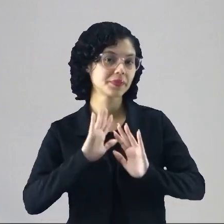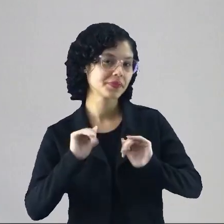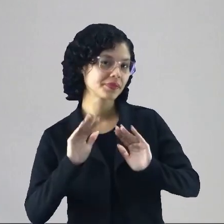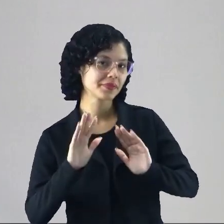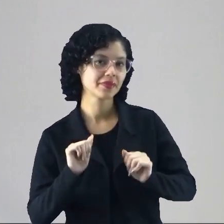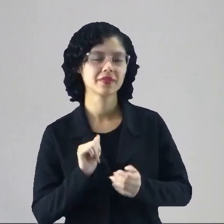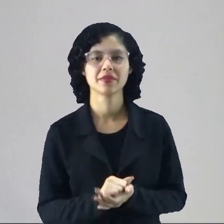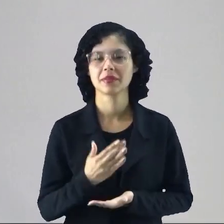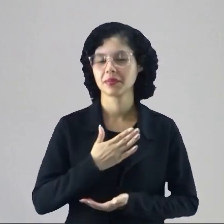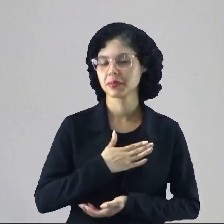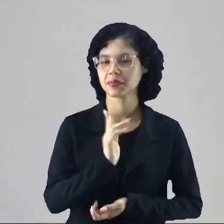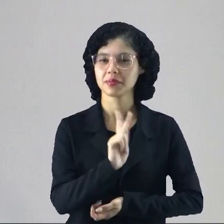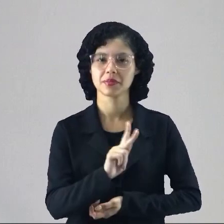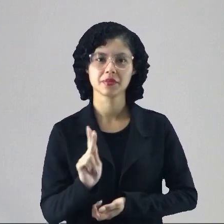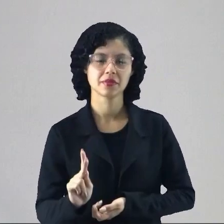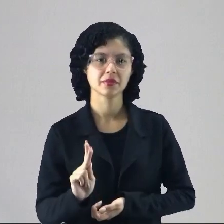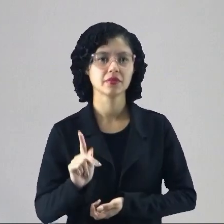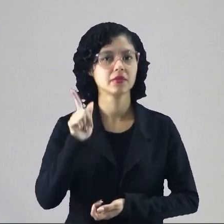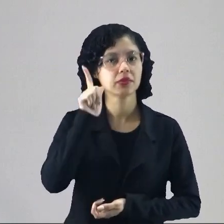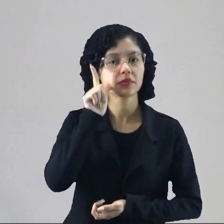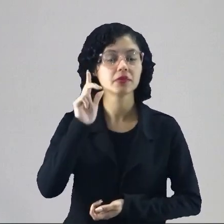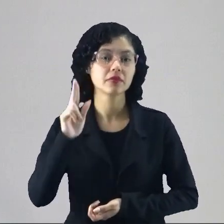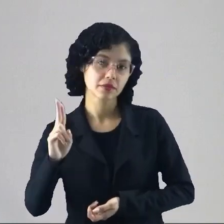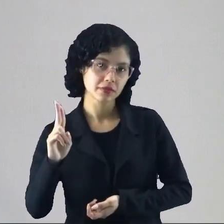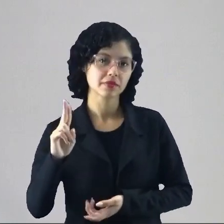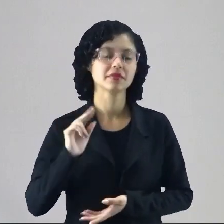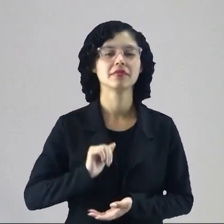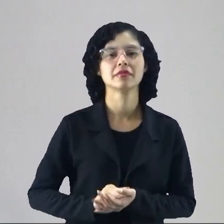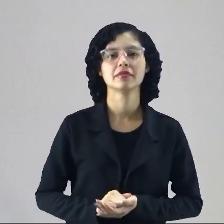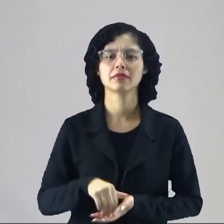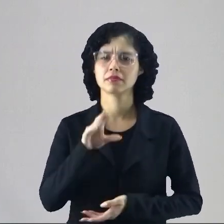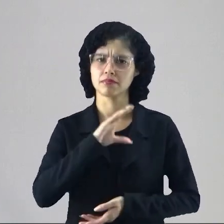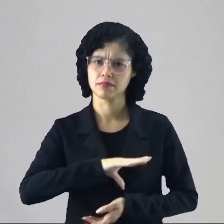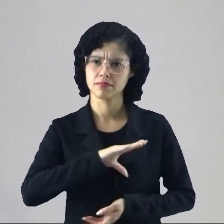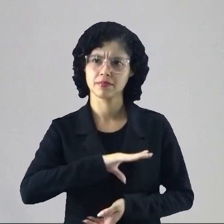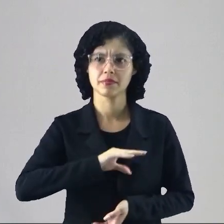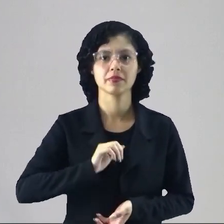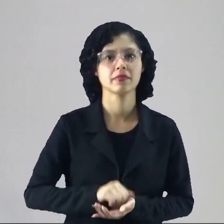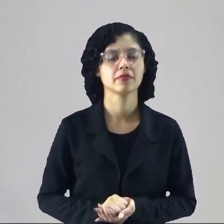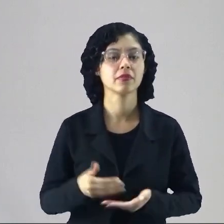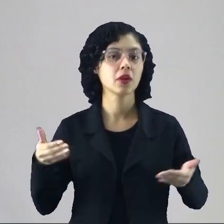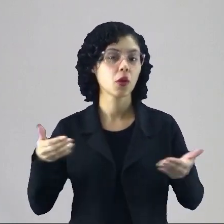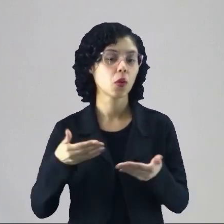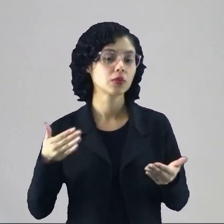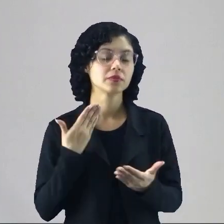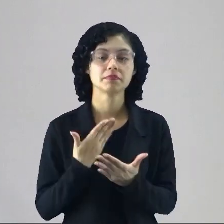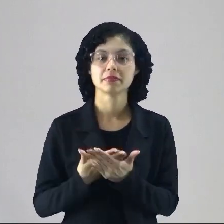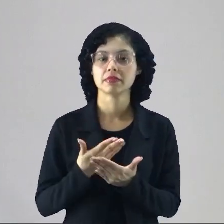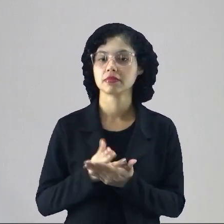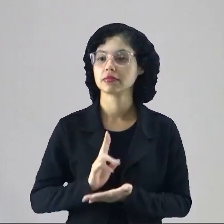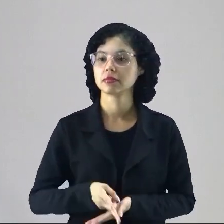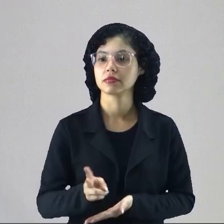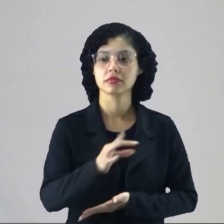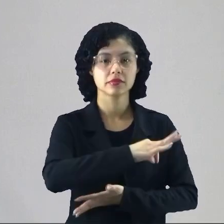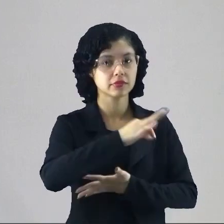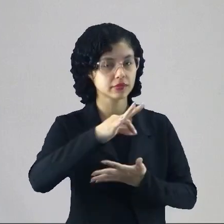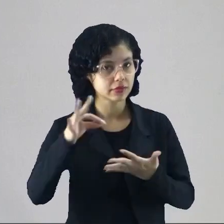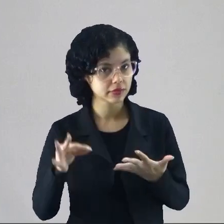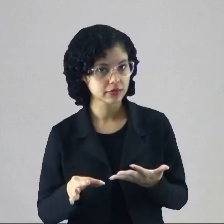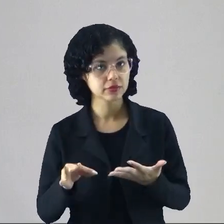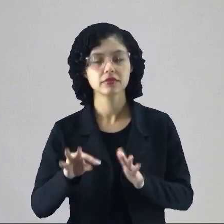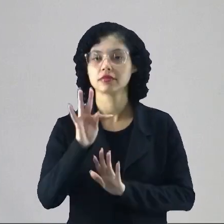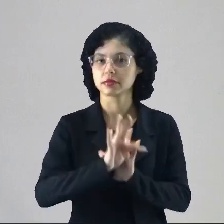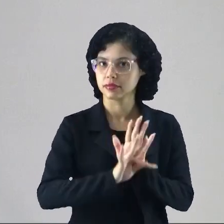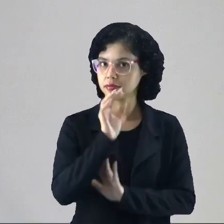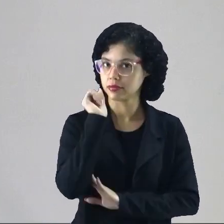Olá pessoal eu sou o professor Luciano de língua portuguesa e na aula de hoje nós vamos dar continuidade sobre a tipologias textuais